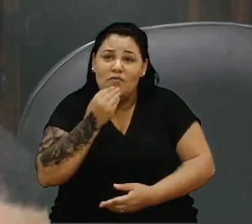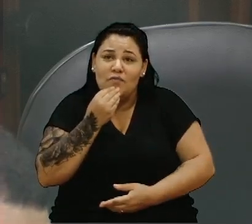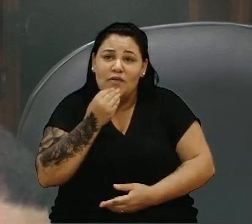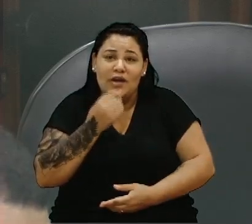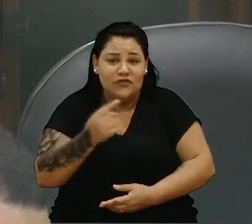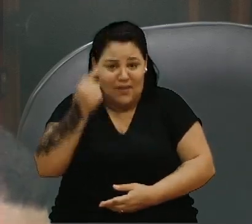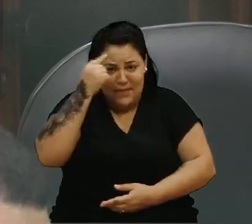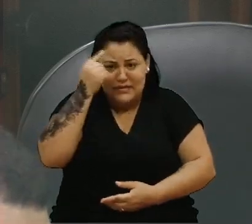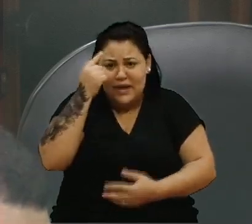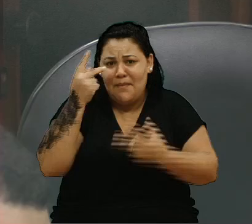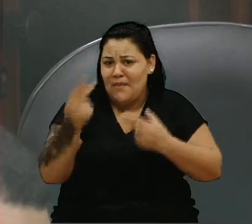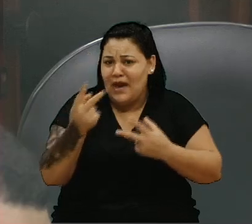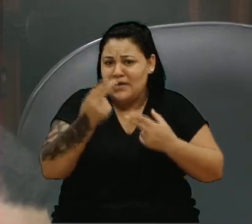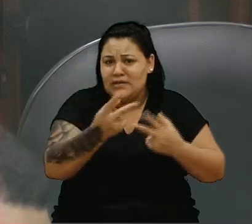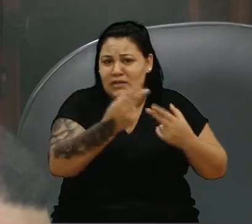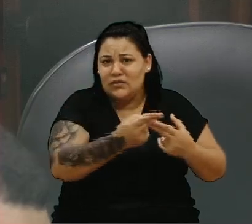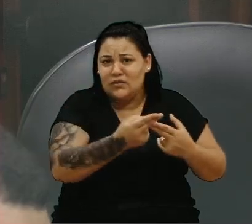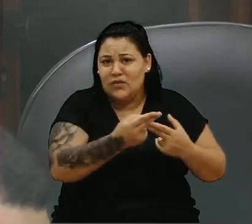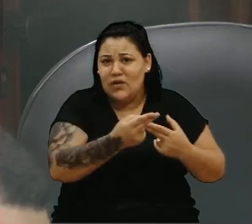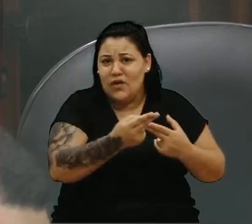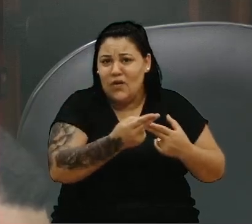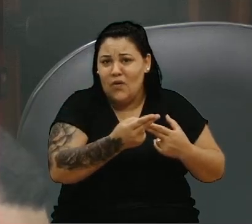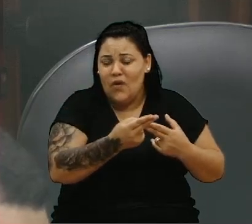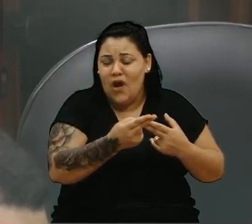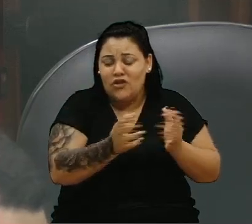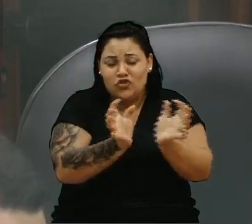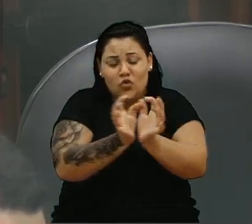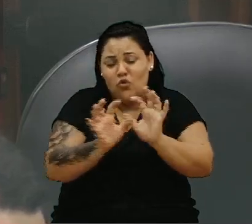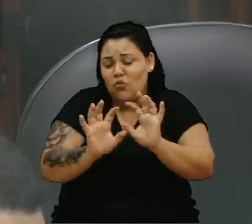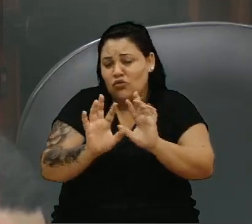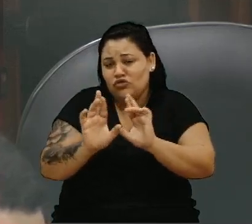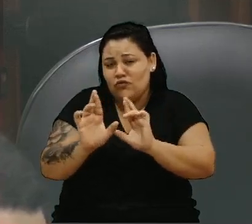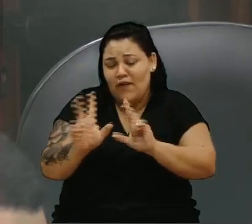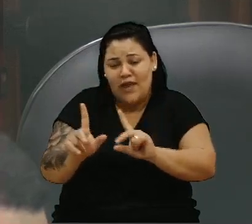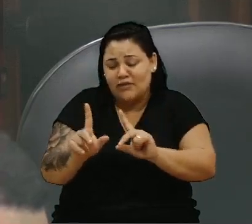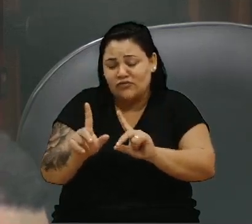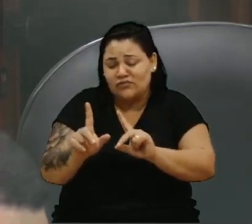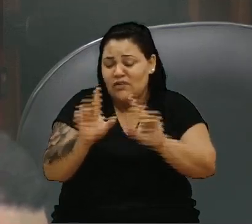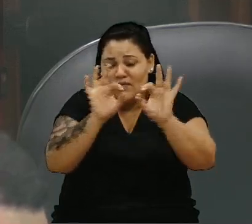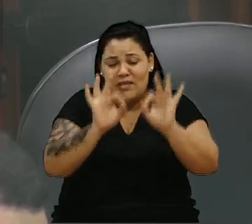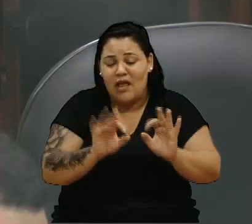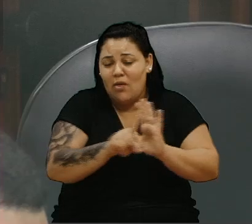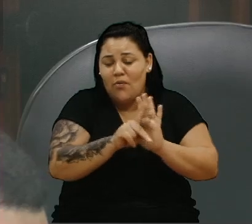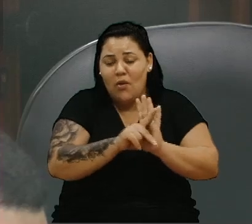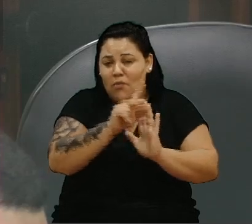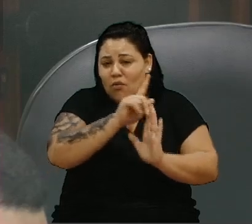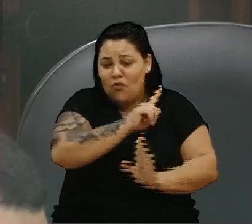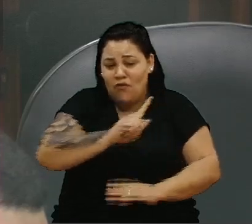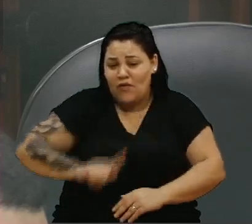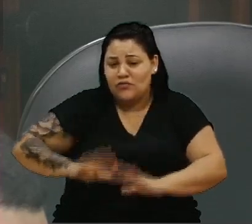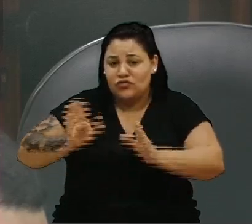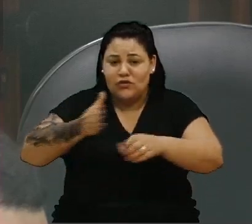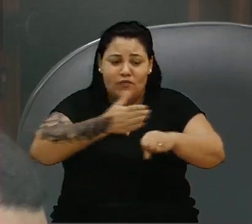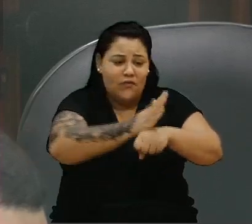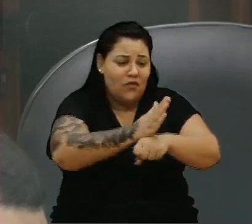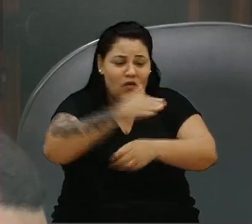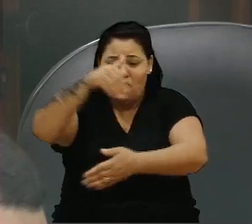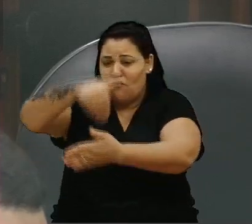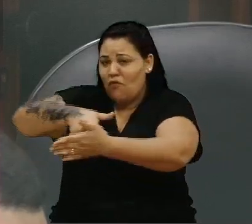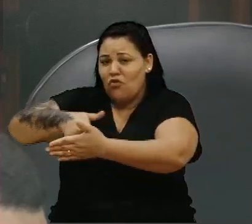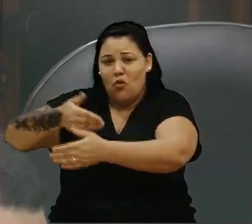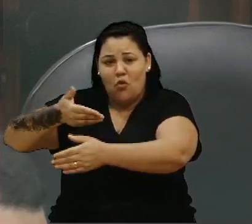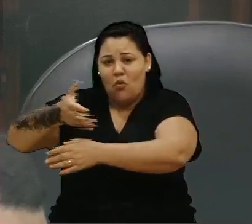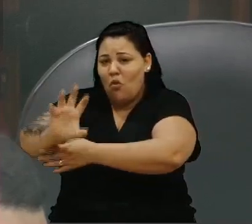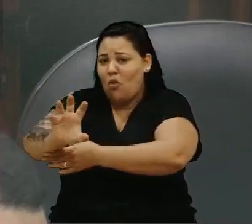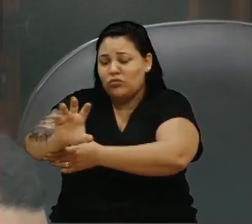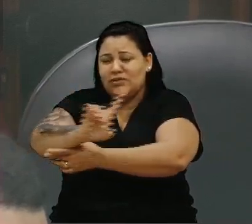pensar parecido, somos de oposição. Assim como em várias questões do próprio governo, nós votamos já a favor, votamos contra, não se